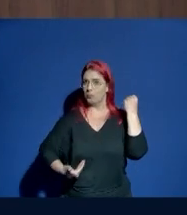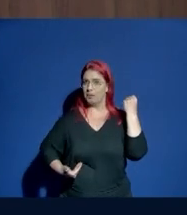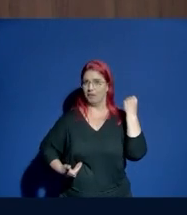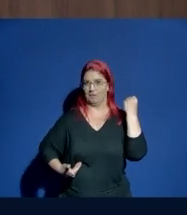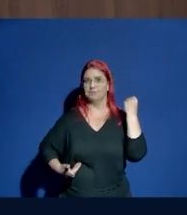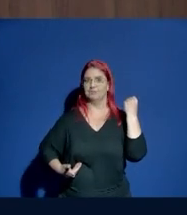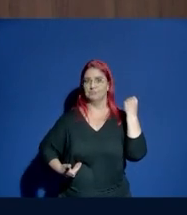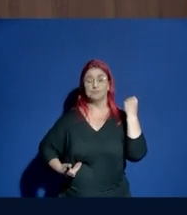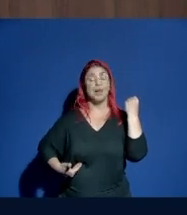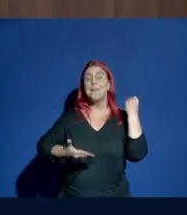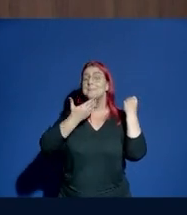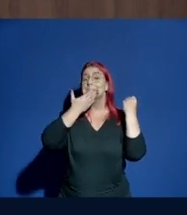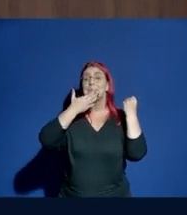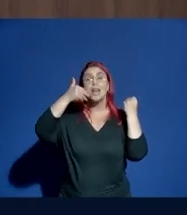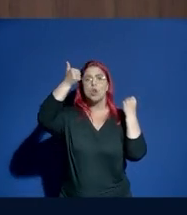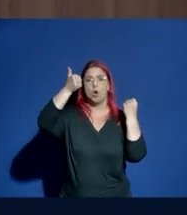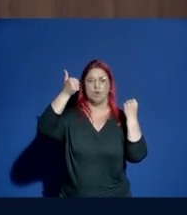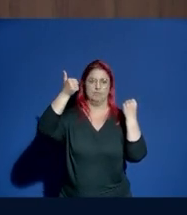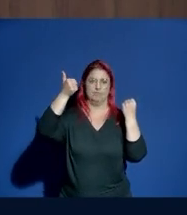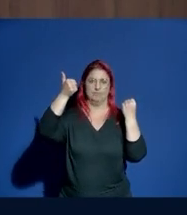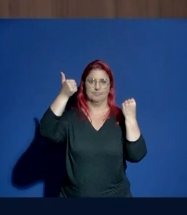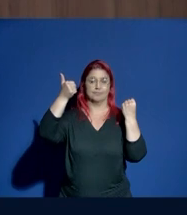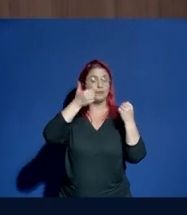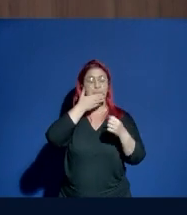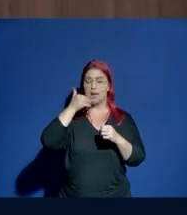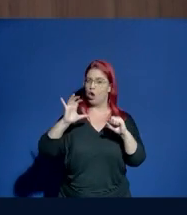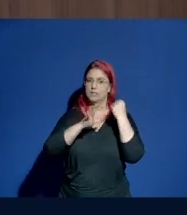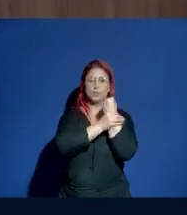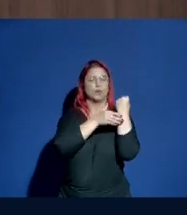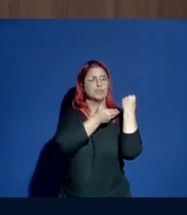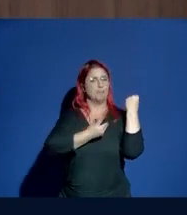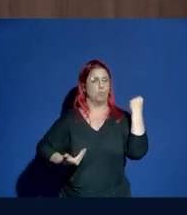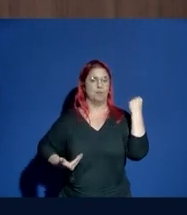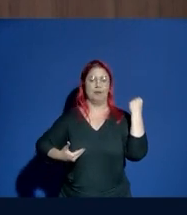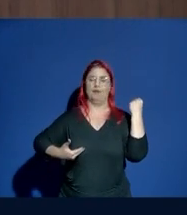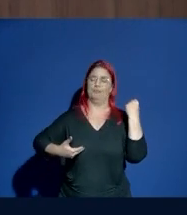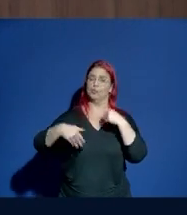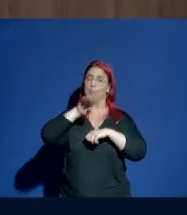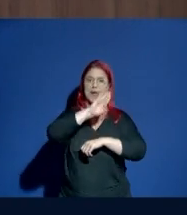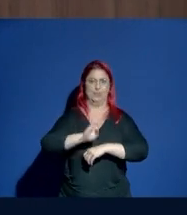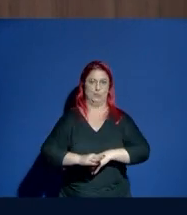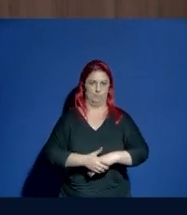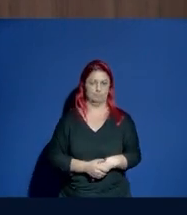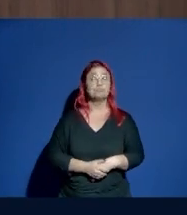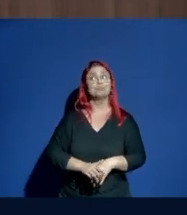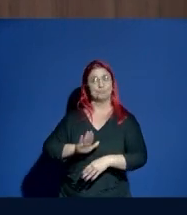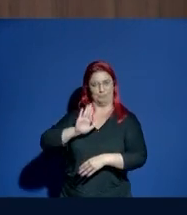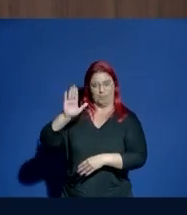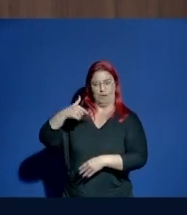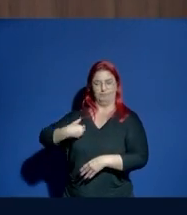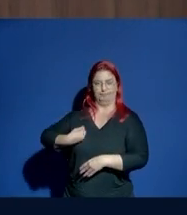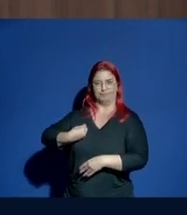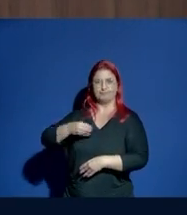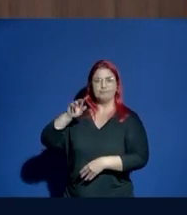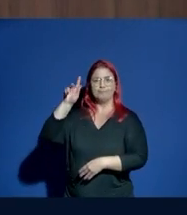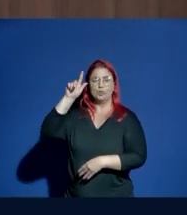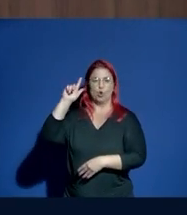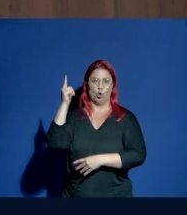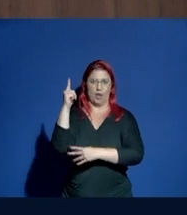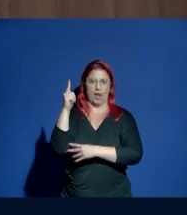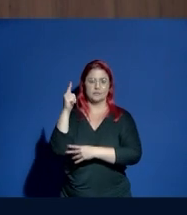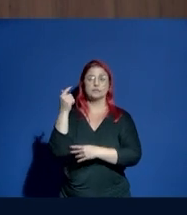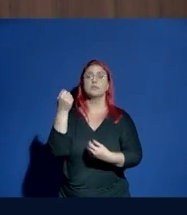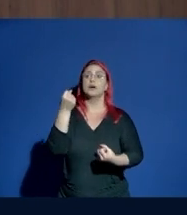igual tem um orgulho enorme disso tá certo lá em Goiás eu falo o seguinte lá em Goiás só tem que andar